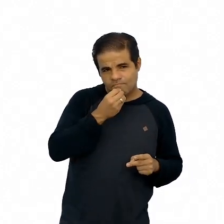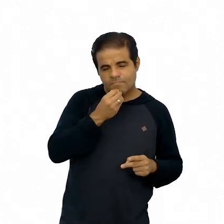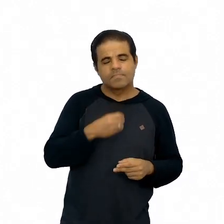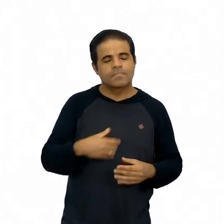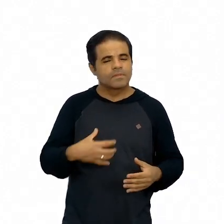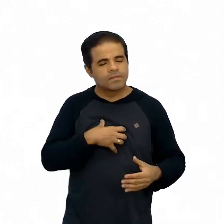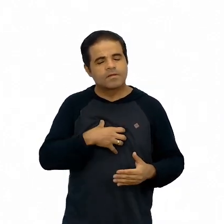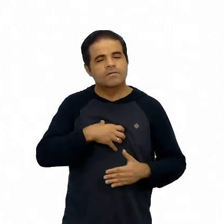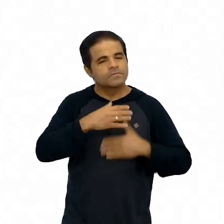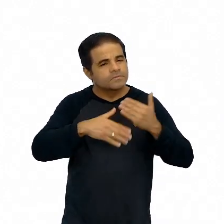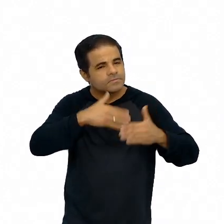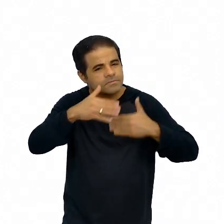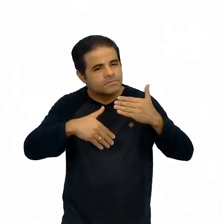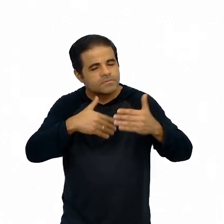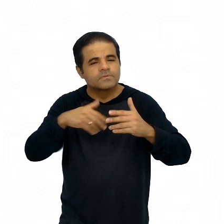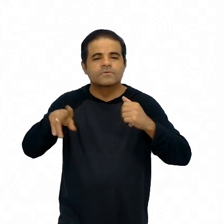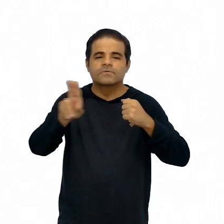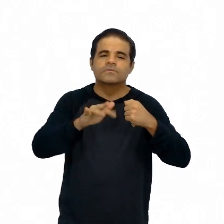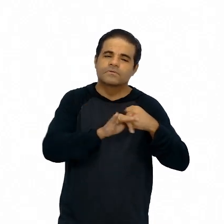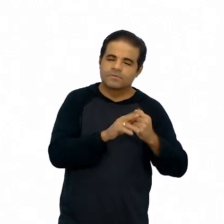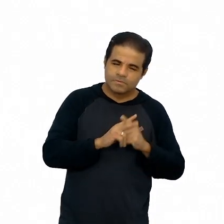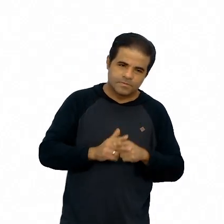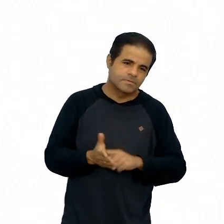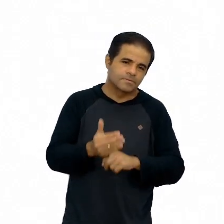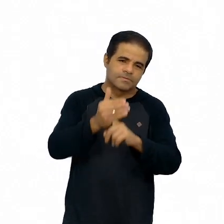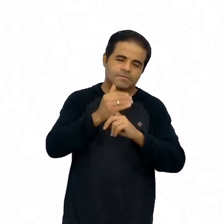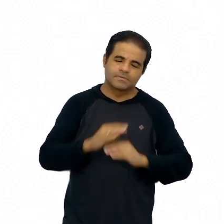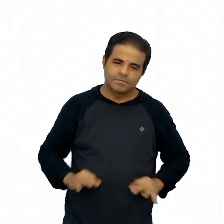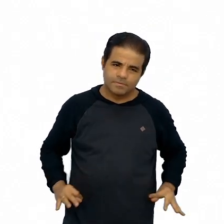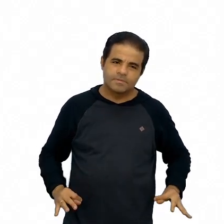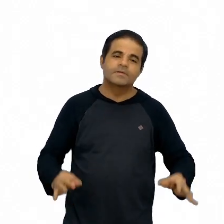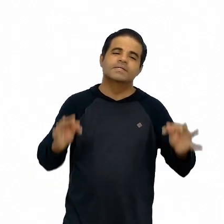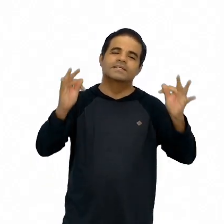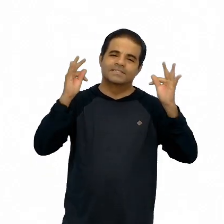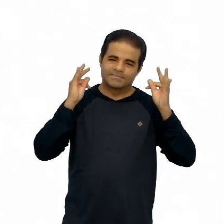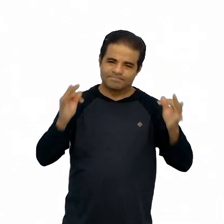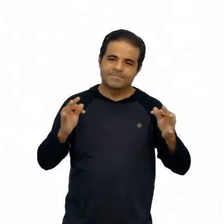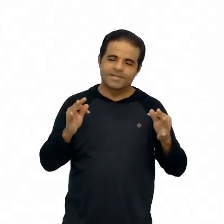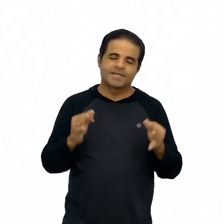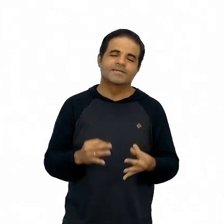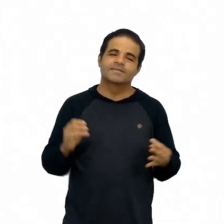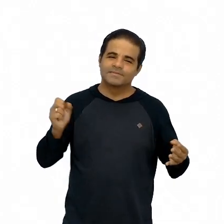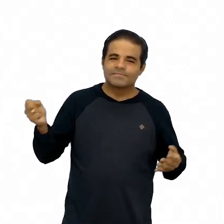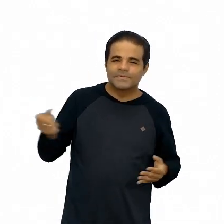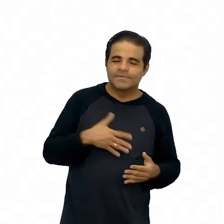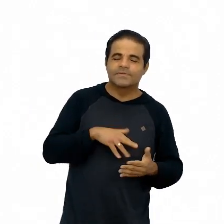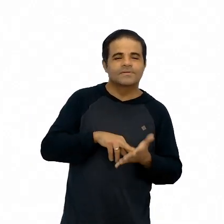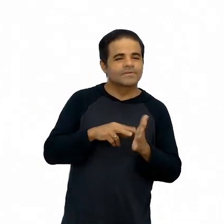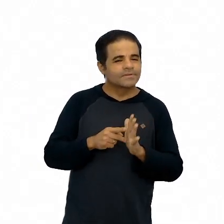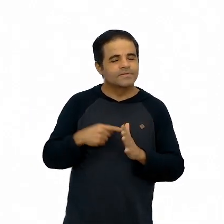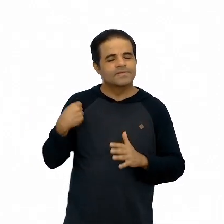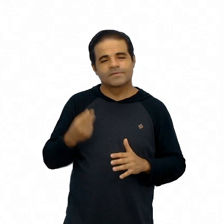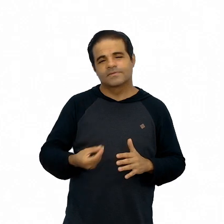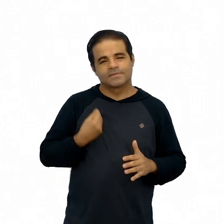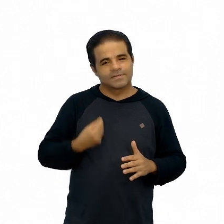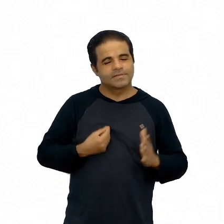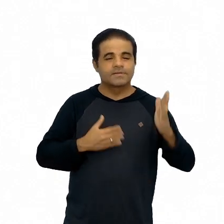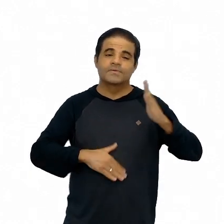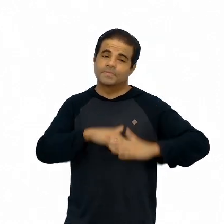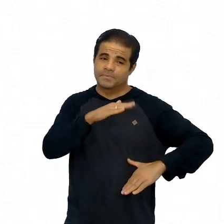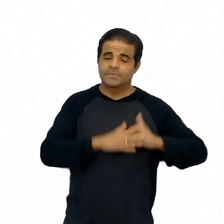nos desenvolver por meio das ferramentas tecnológicas, inovando e ressignificando nossas